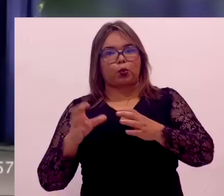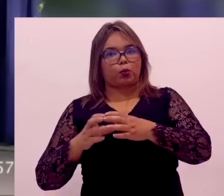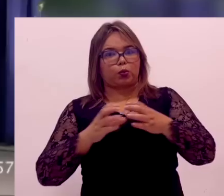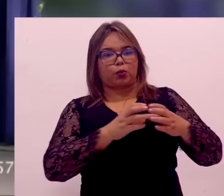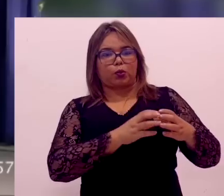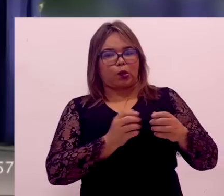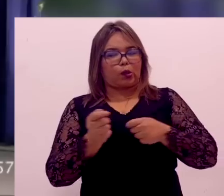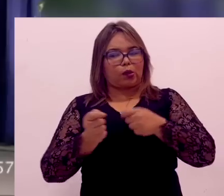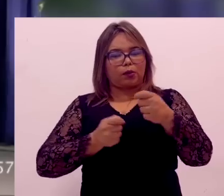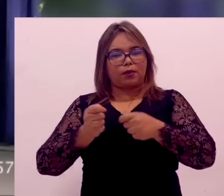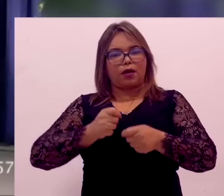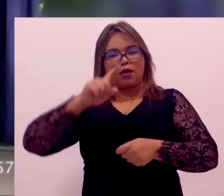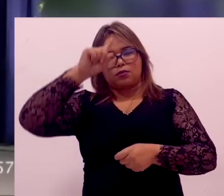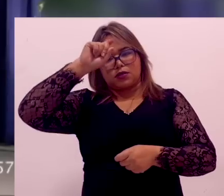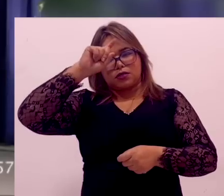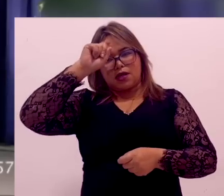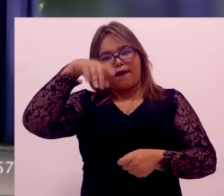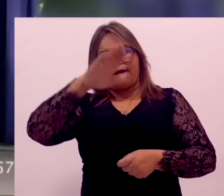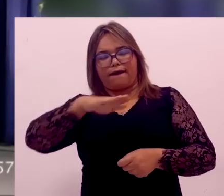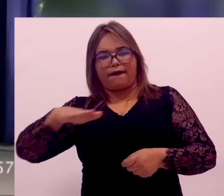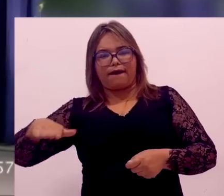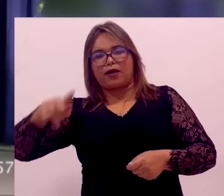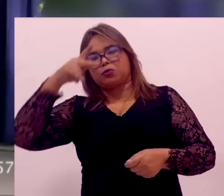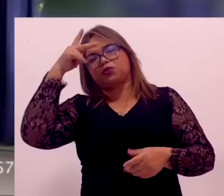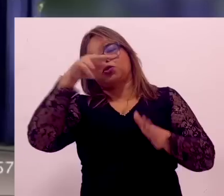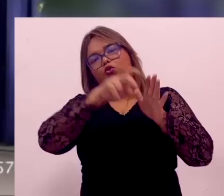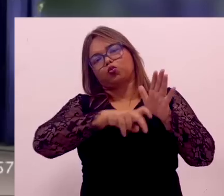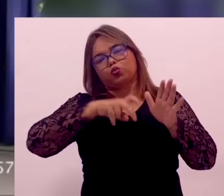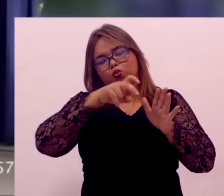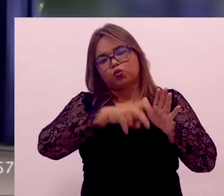elas administram até hospitais para crianças,